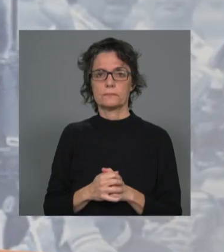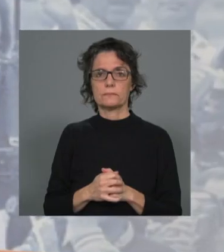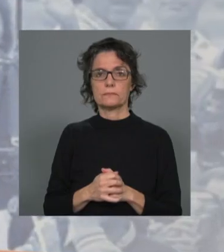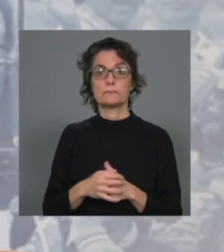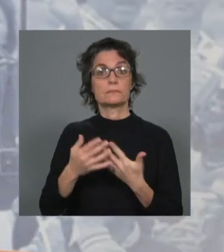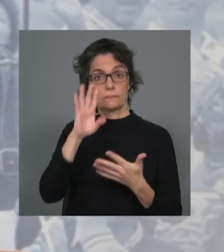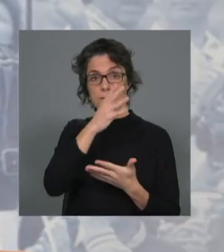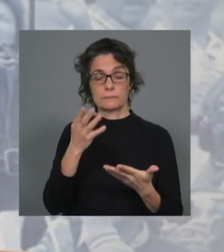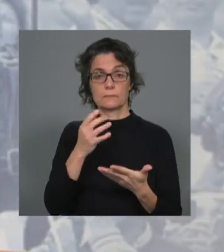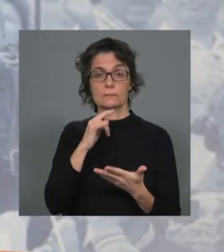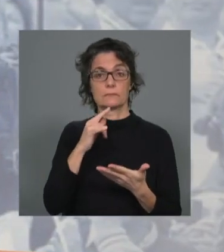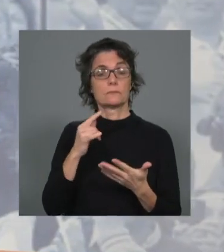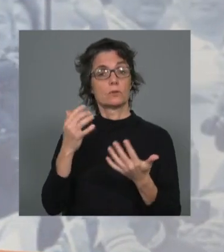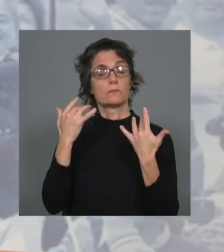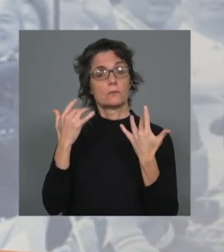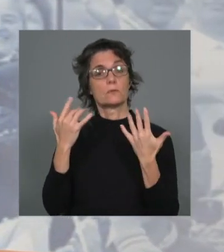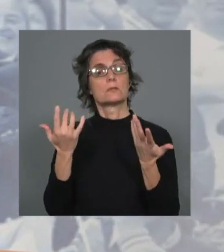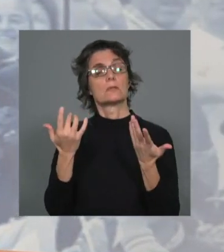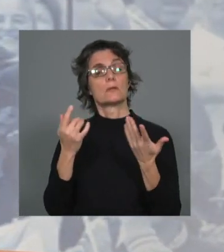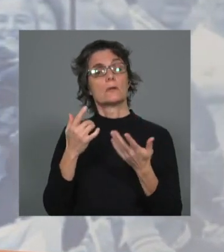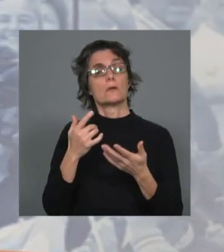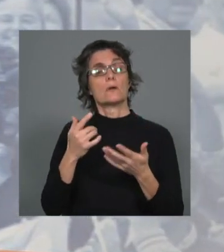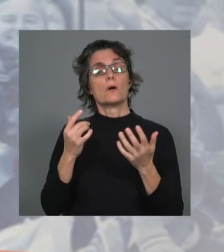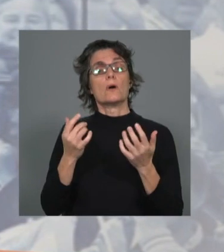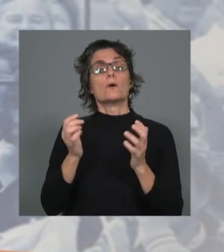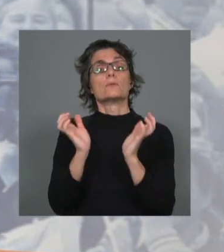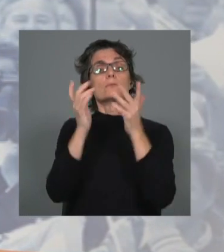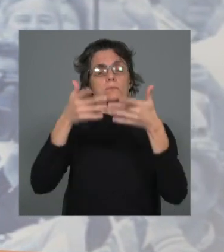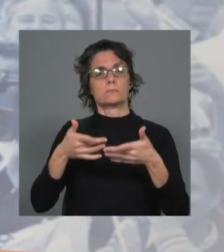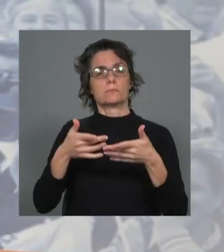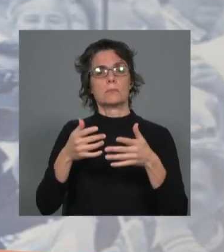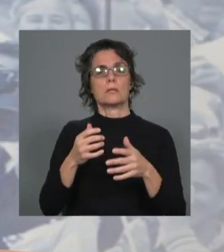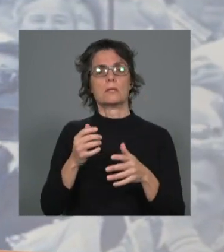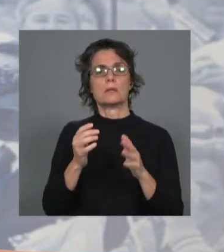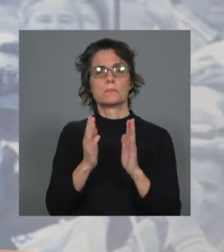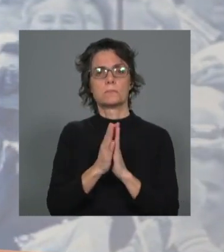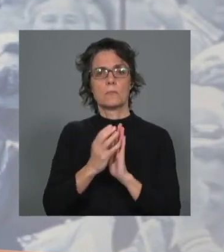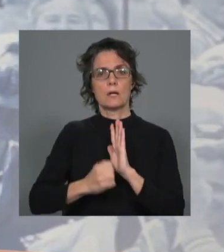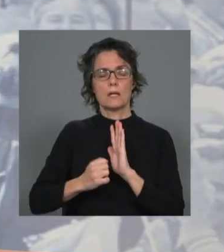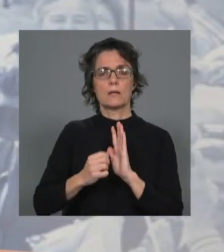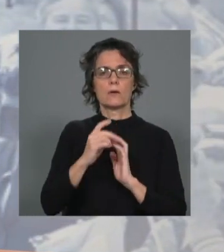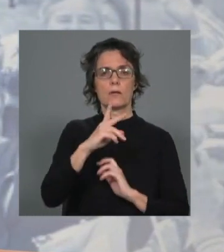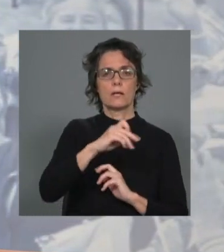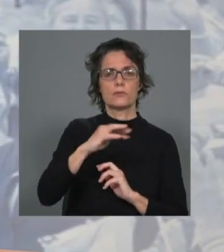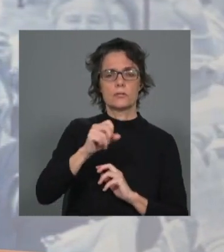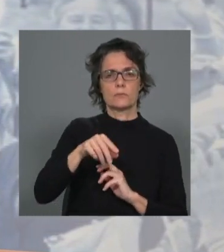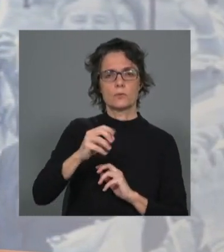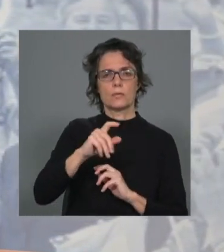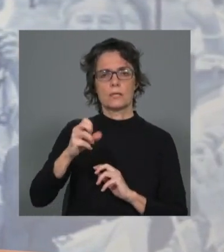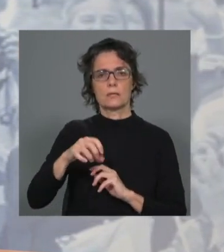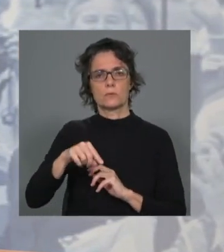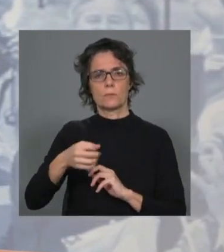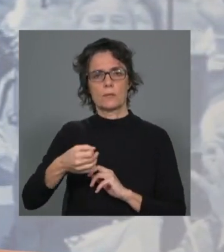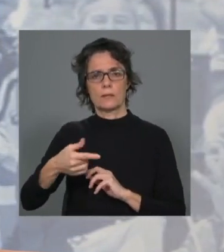Já sabe que pode aceder à atualidade religiosa no portal informativo da Igreja Católica em agência.eclesia.pt.